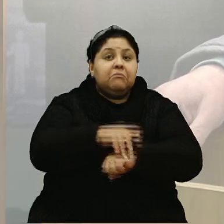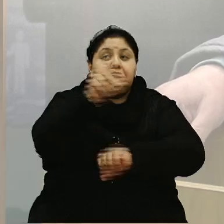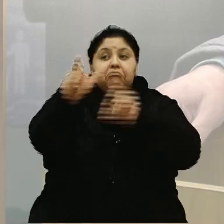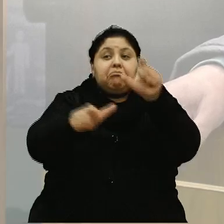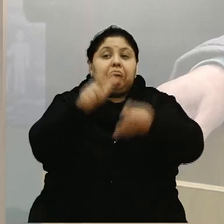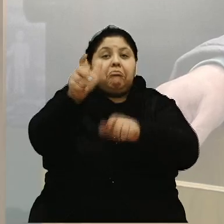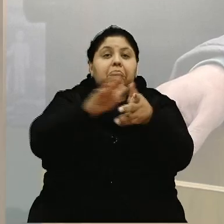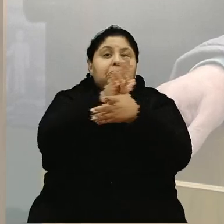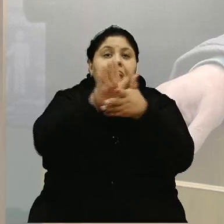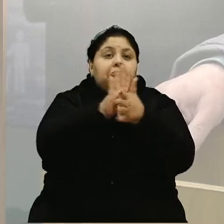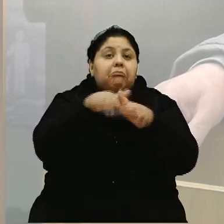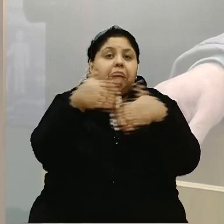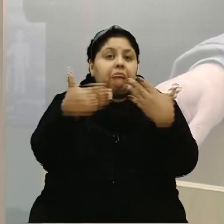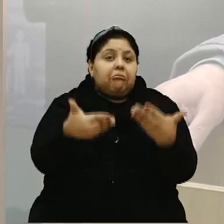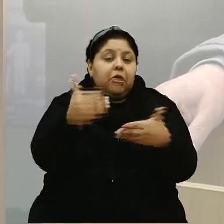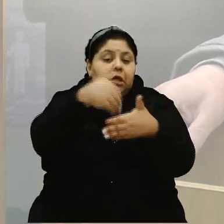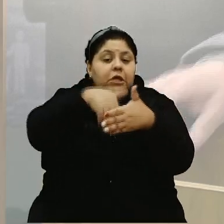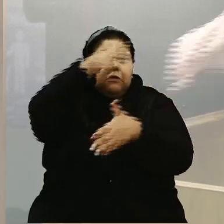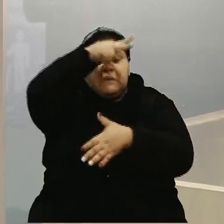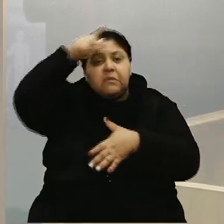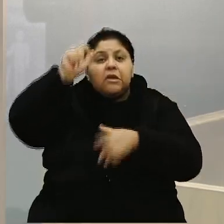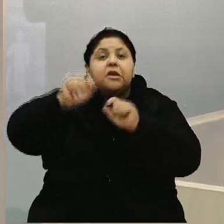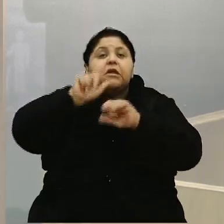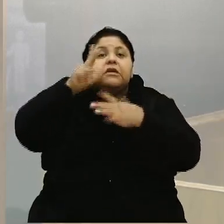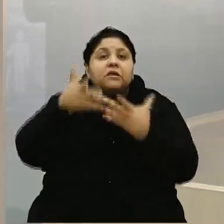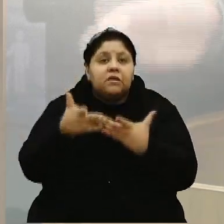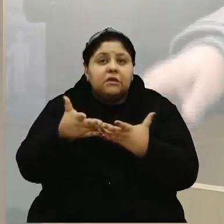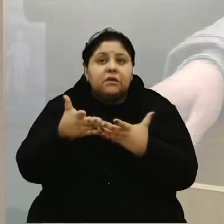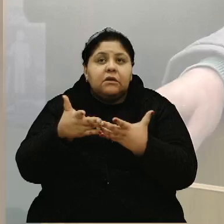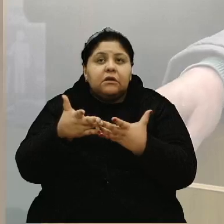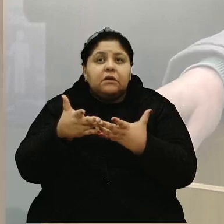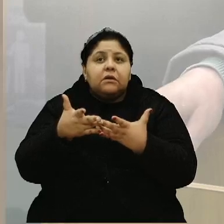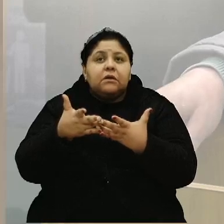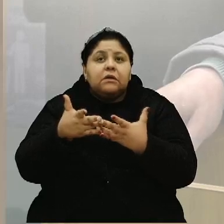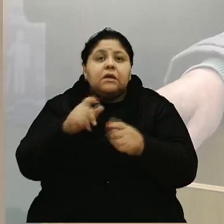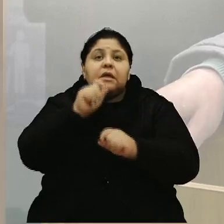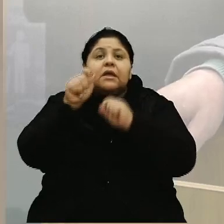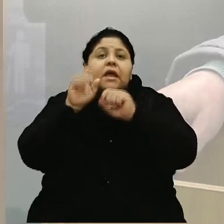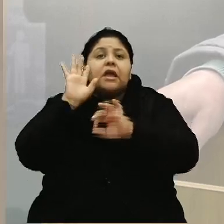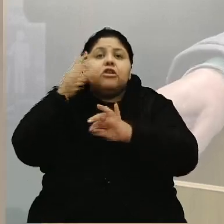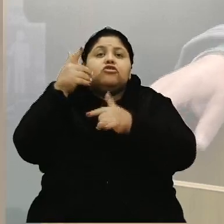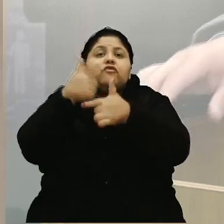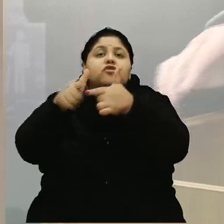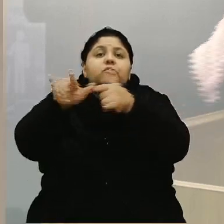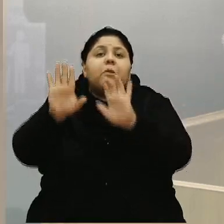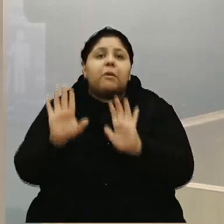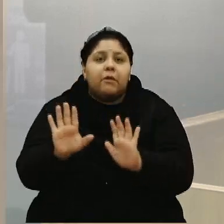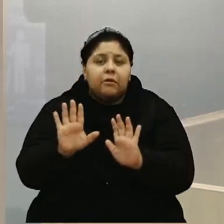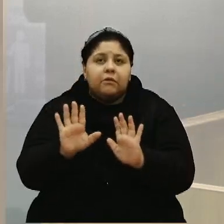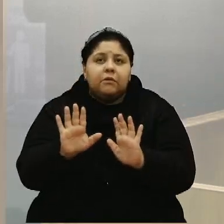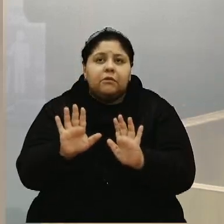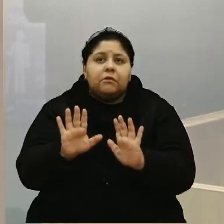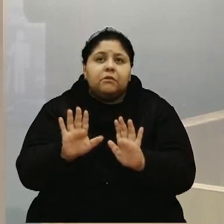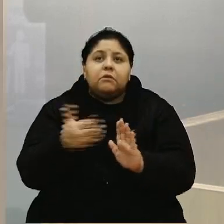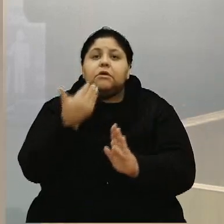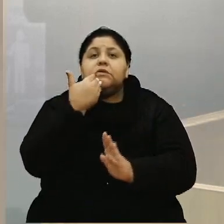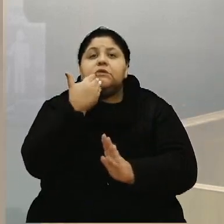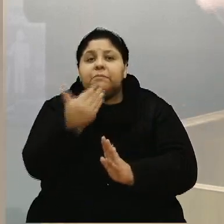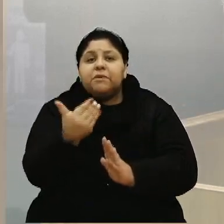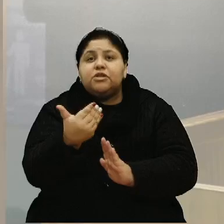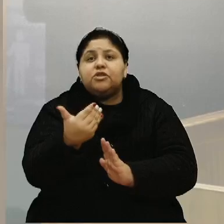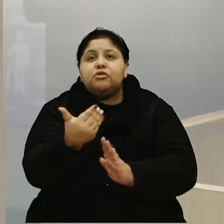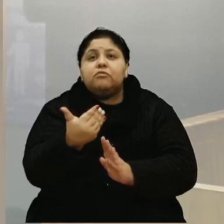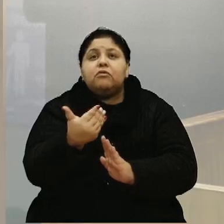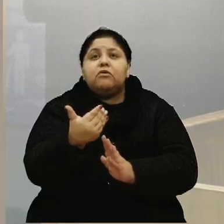prefeitura? É de quem? É de alguém do além para poder resolver essas coisinhas? Não está se pedindo coisas do fim